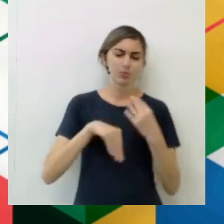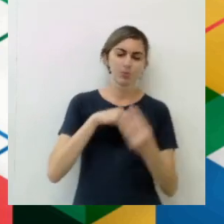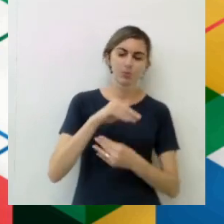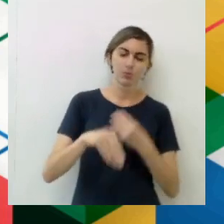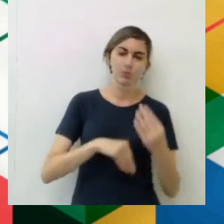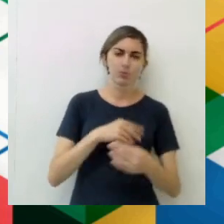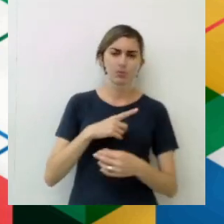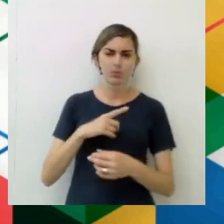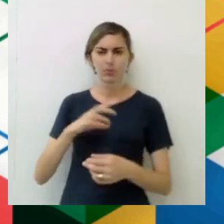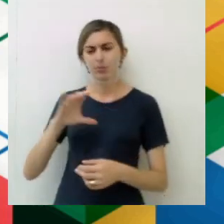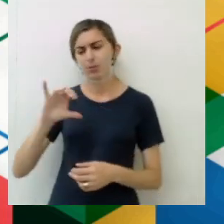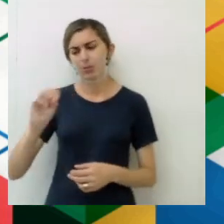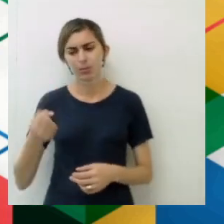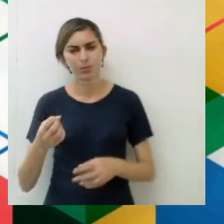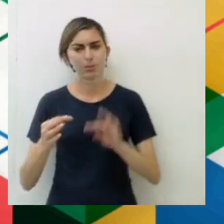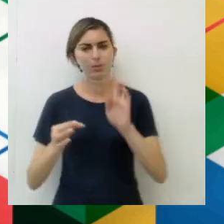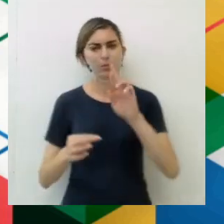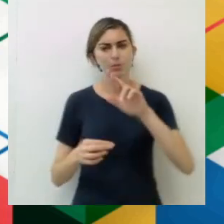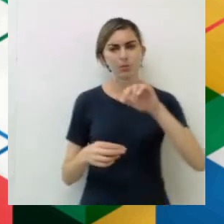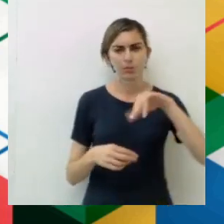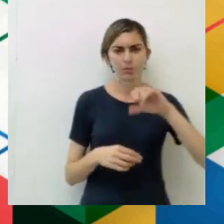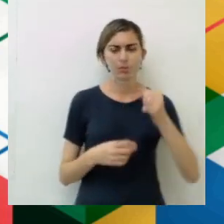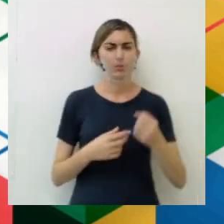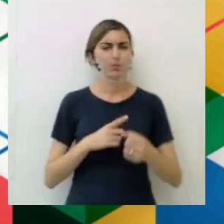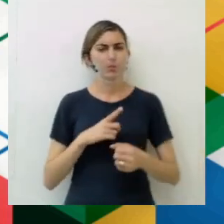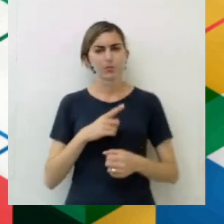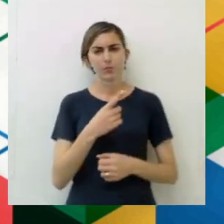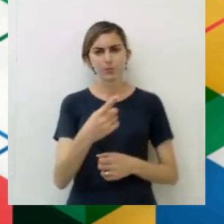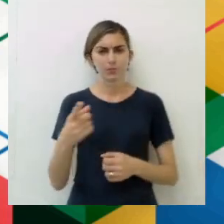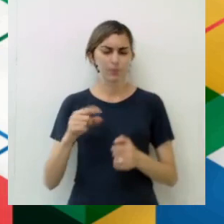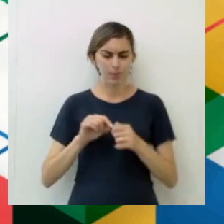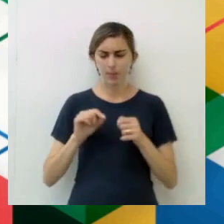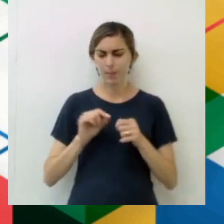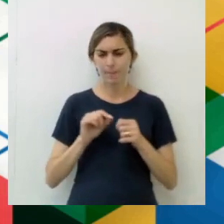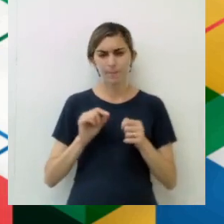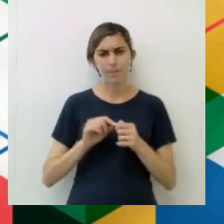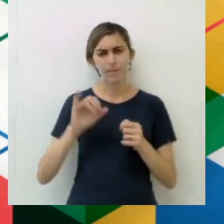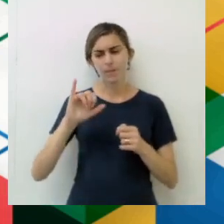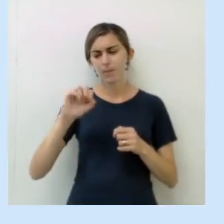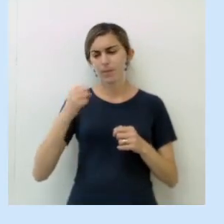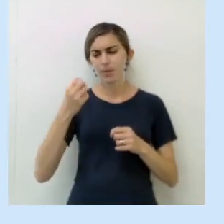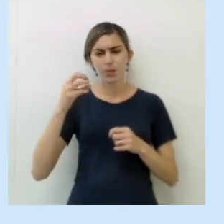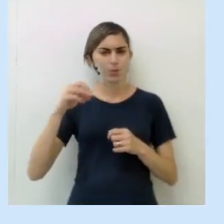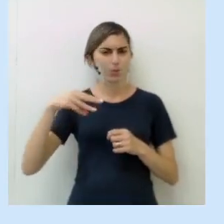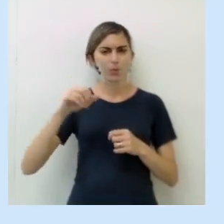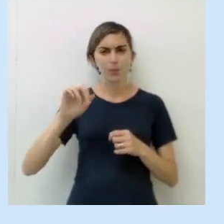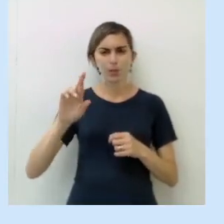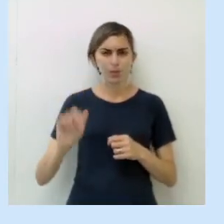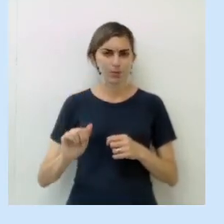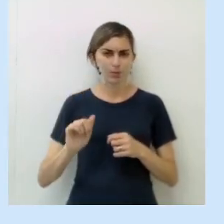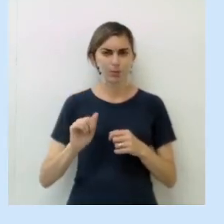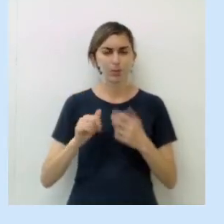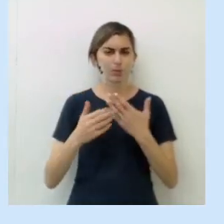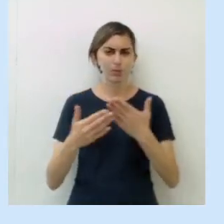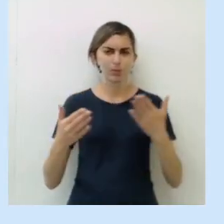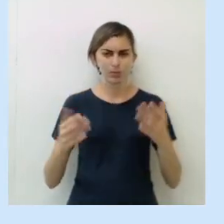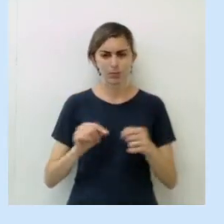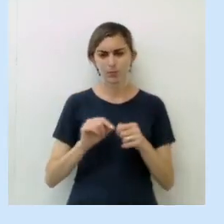compostos cis e trans, tá certo? Pelo fato dele fazer uma isomeria cis-trans,